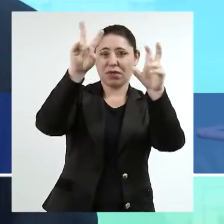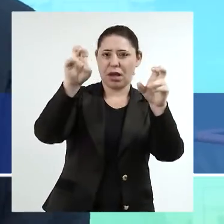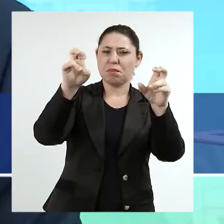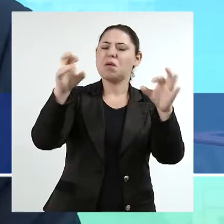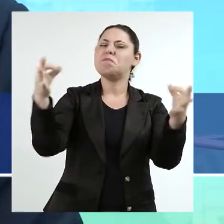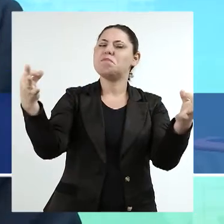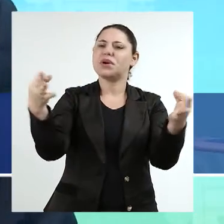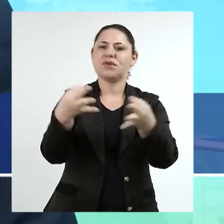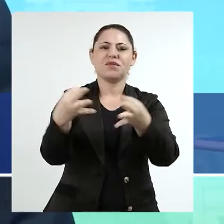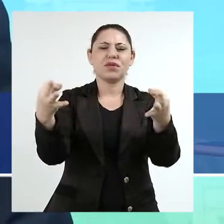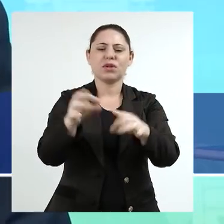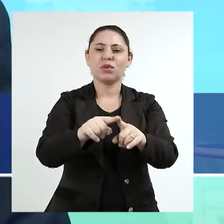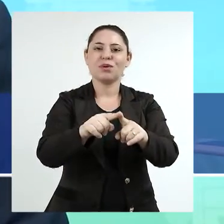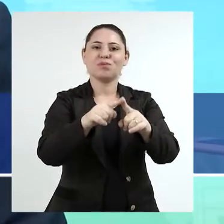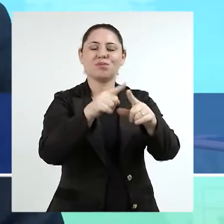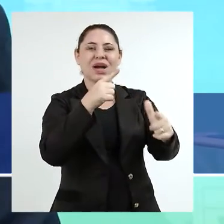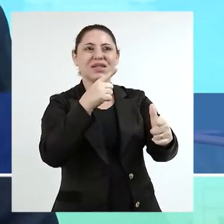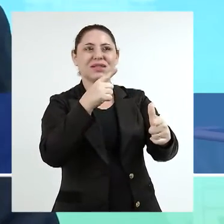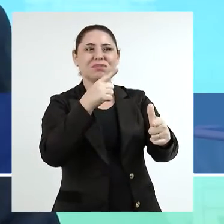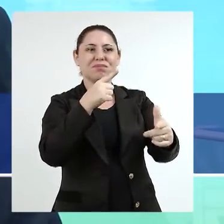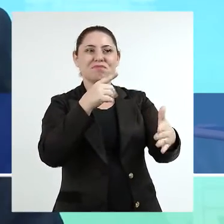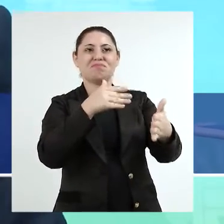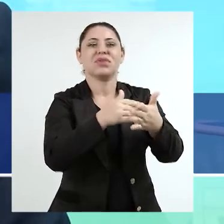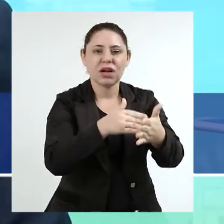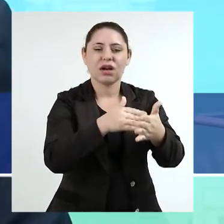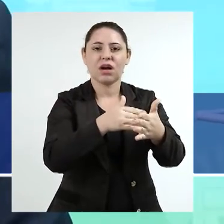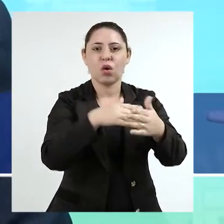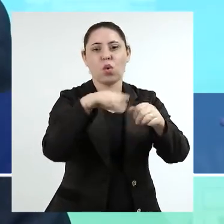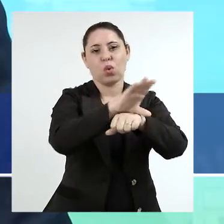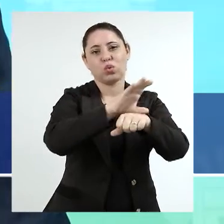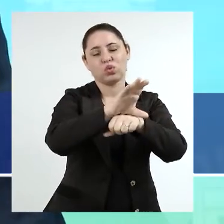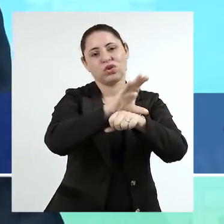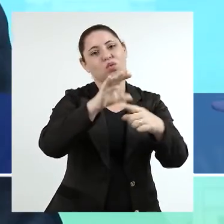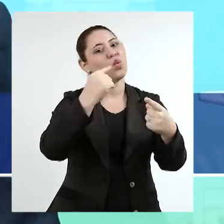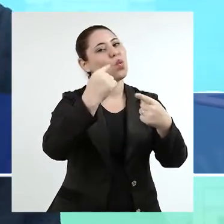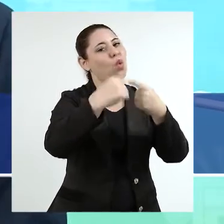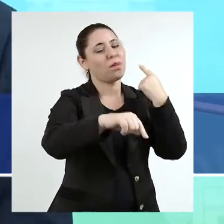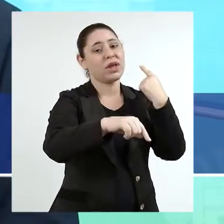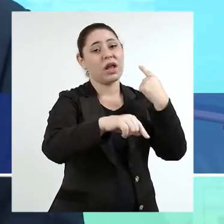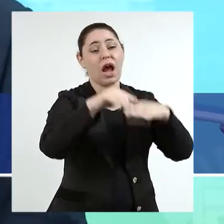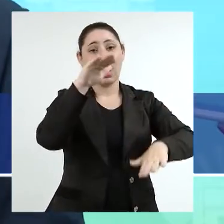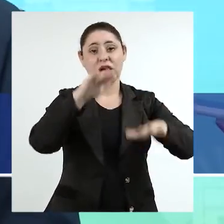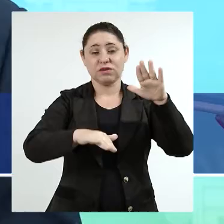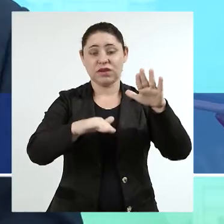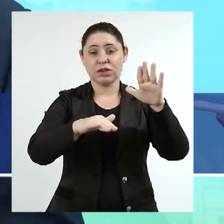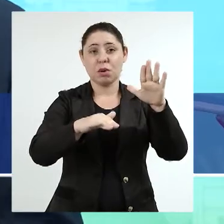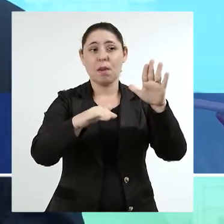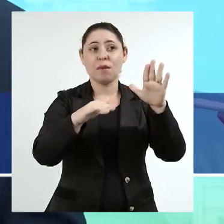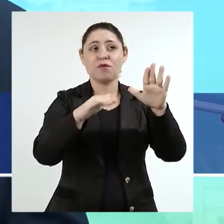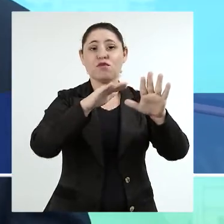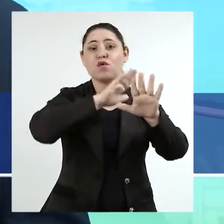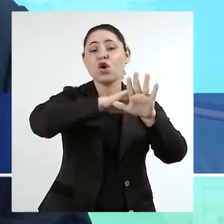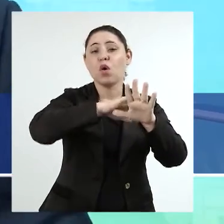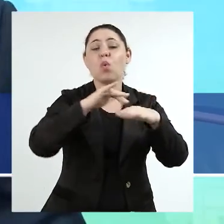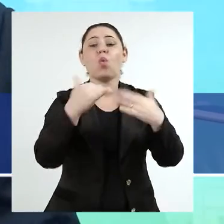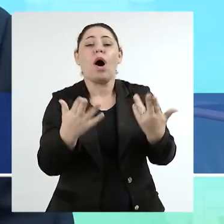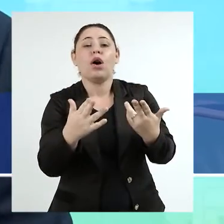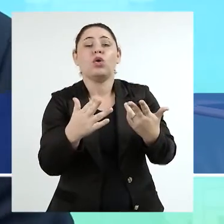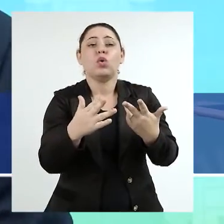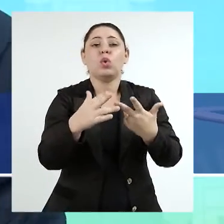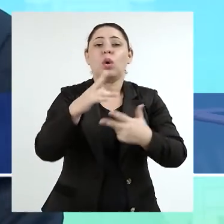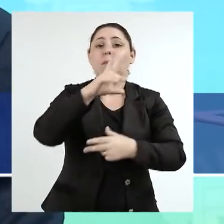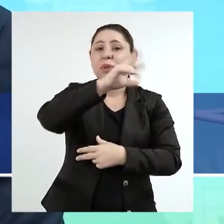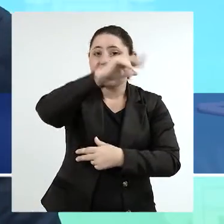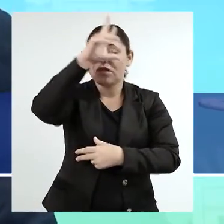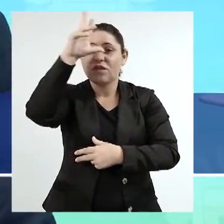meritoriamente excelente iniciativa, porém ele esbarra na questão da constitucionalidade, na competência, às vezes, de esfera do município, às